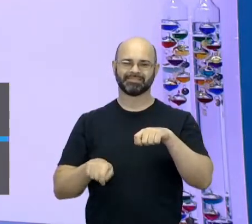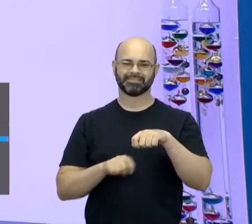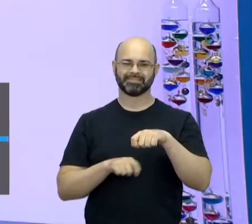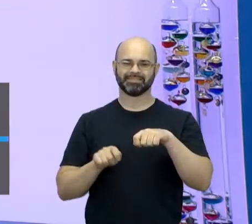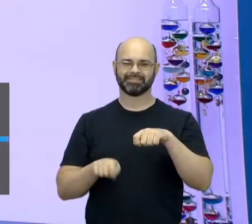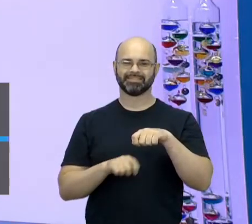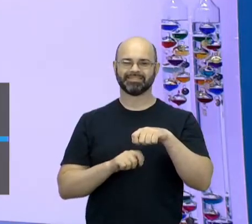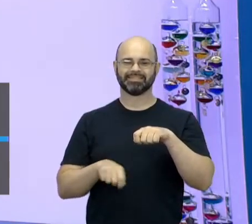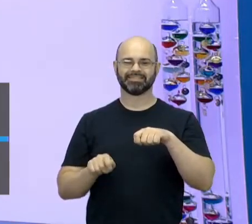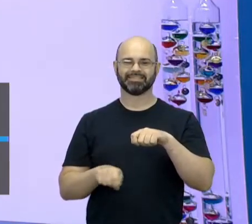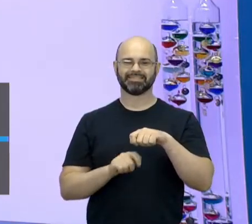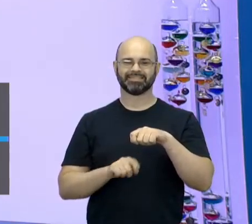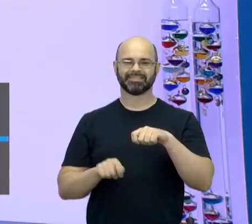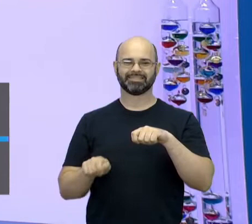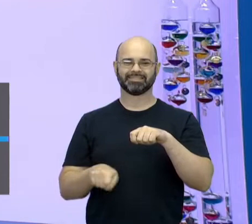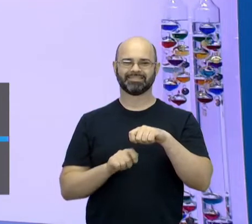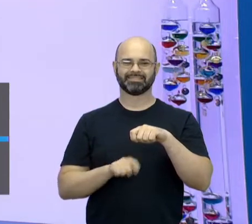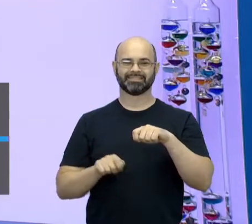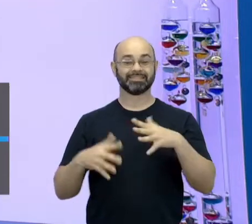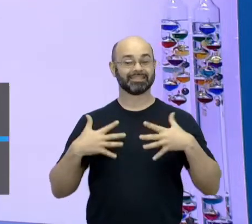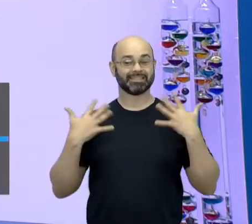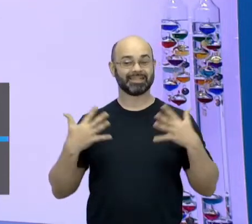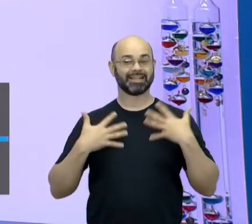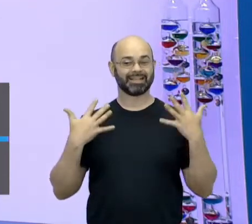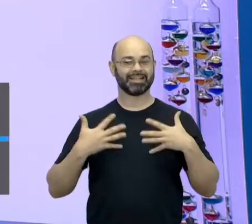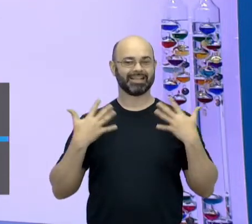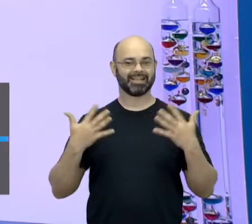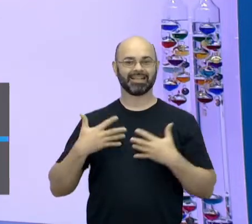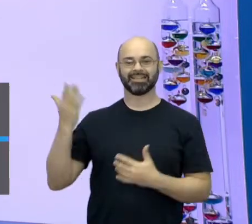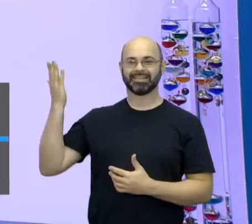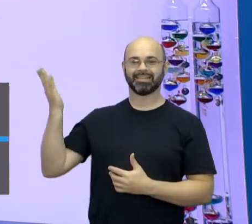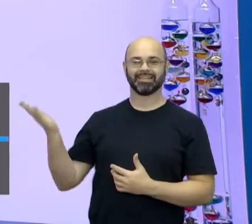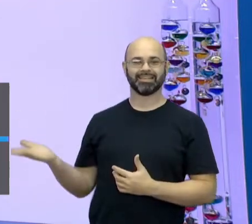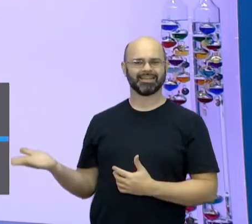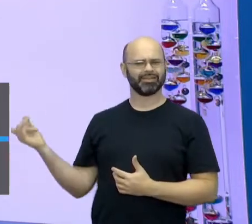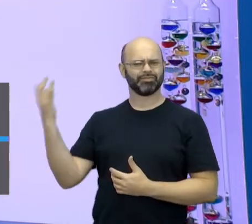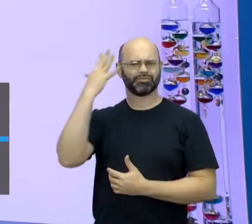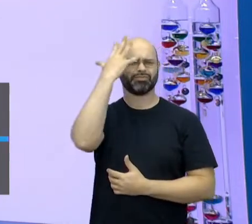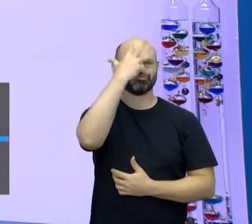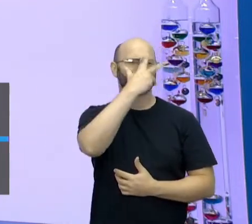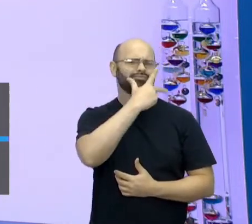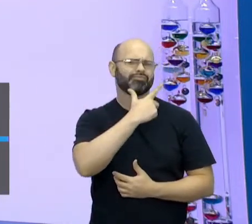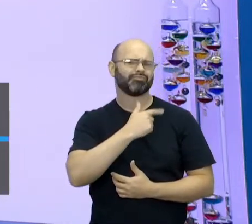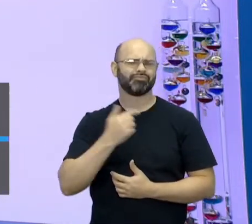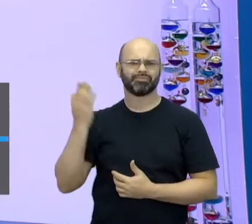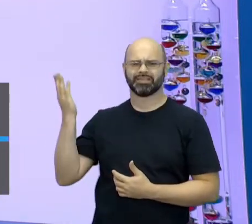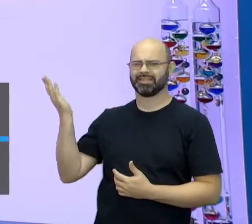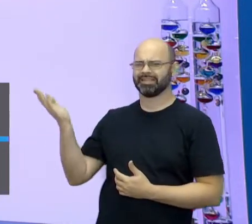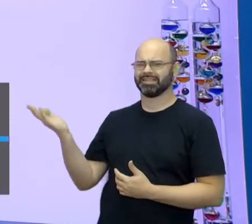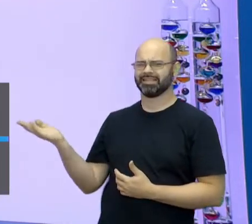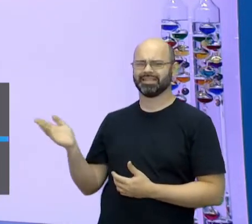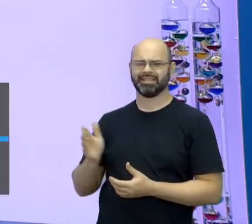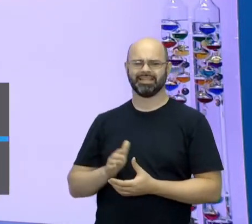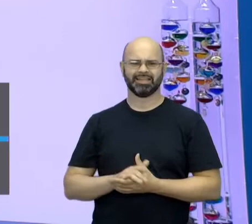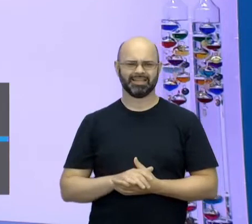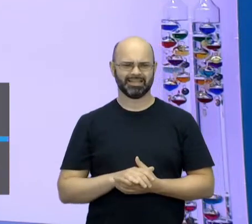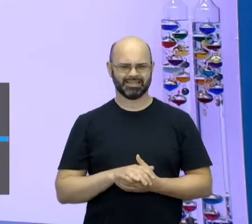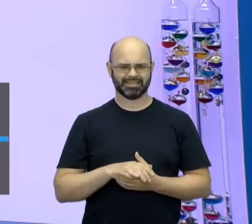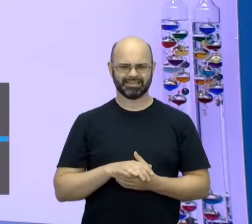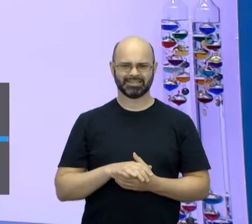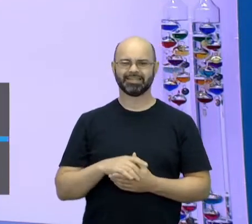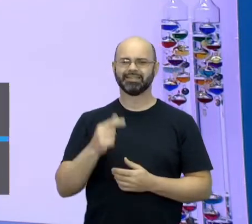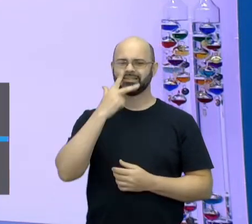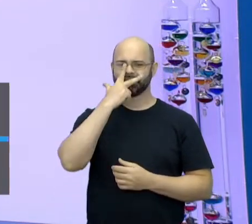Ninguém. Eita alegria, ela. Olha que bonita é. Vestida de família